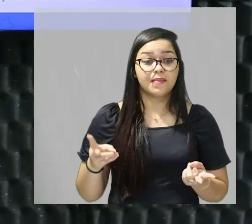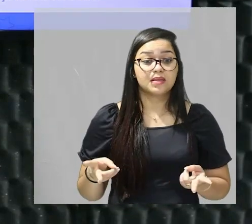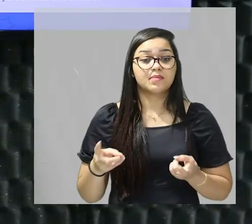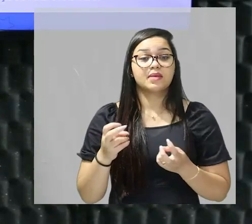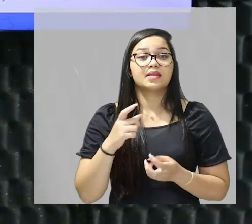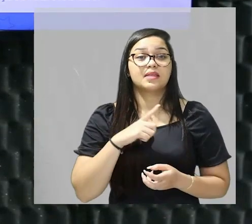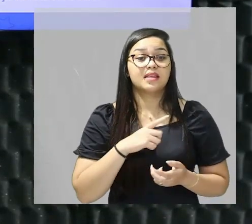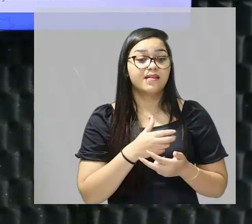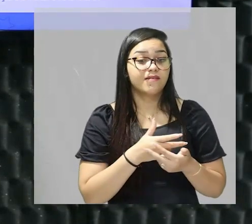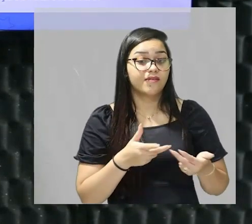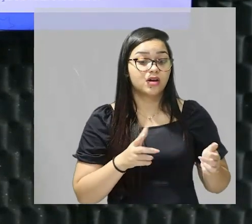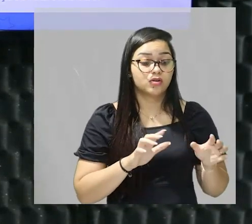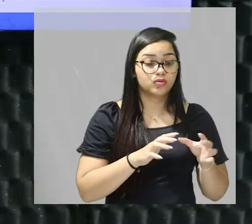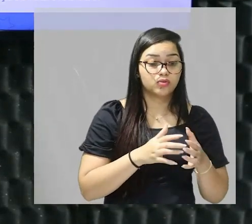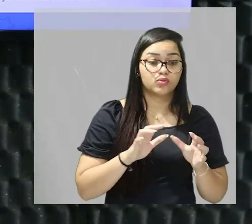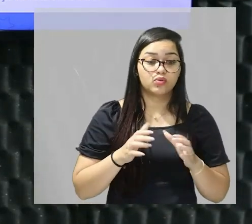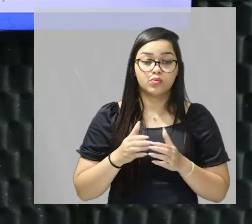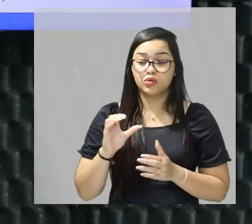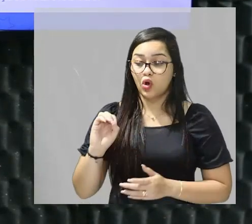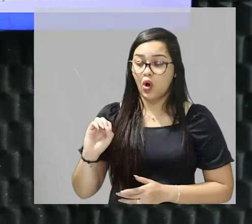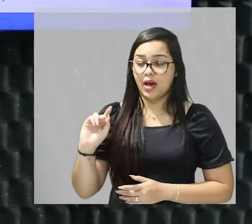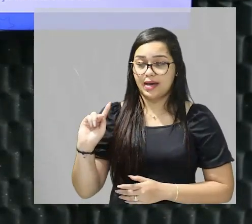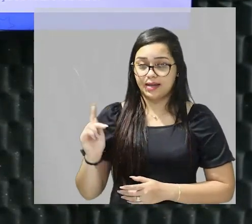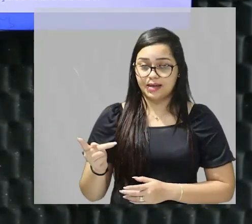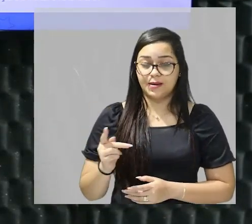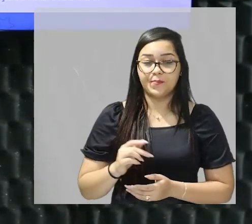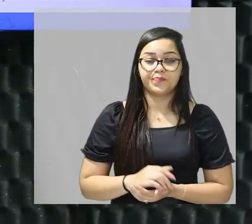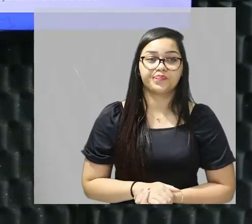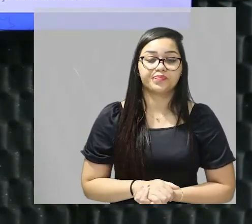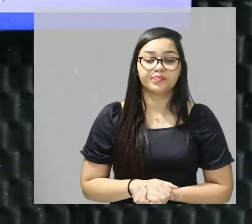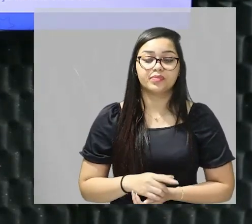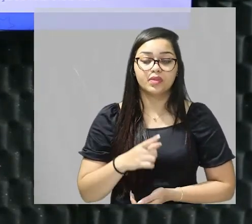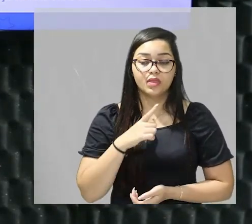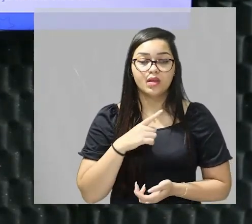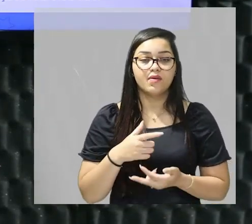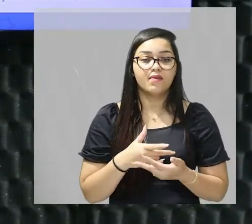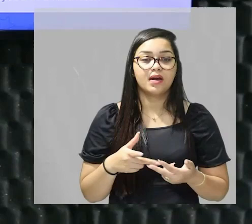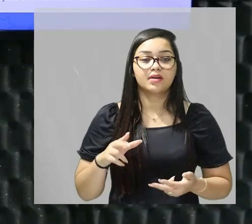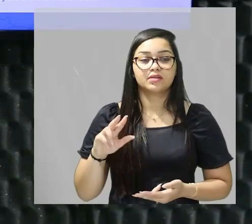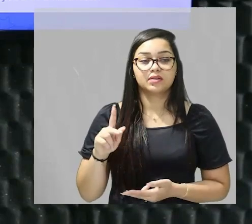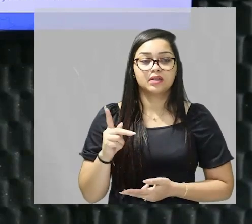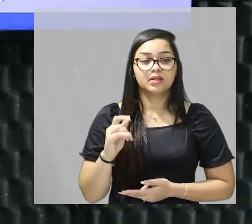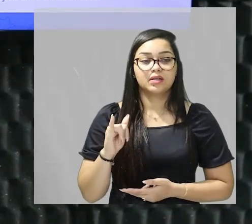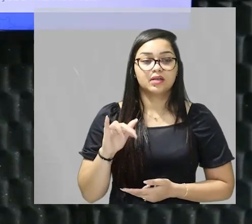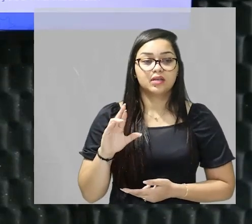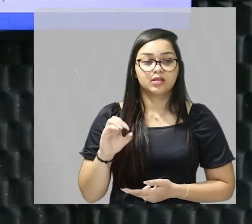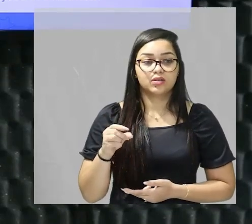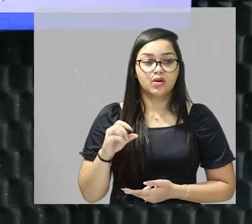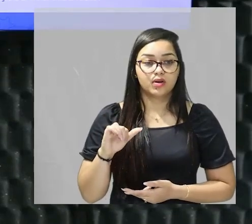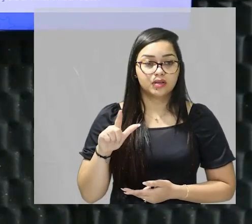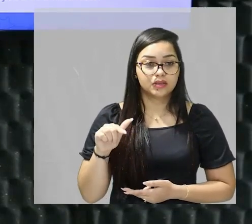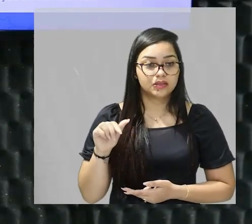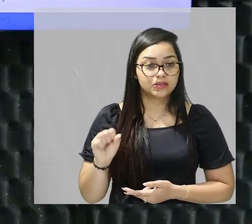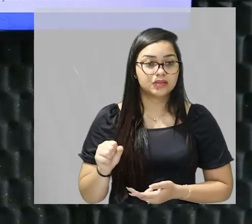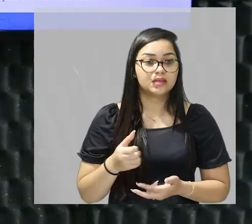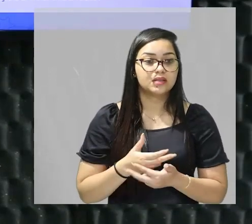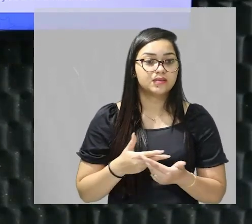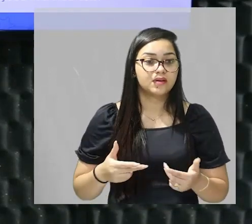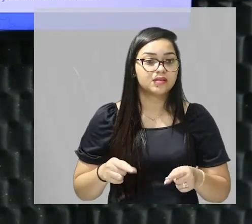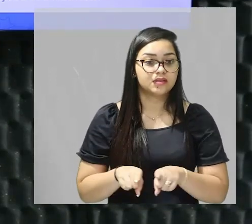vários grupos OH, certo? Então, nós temos várias hidroxilas, nós temos vários pontos de